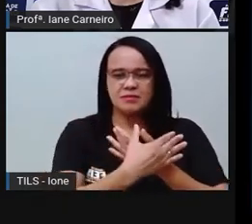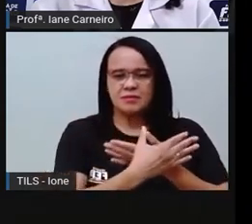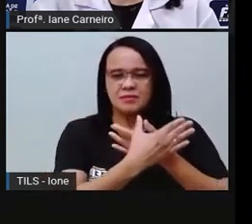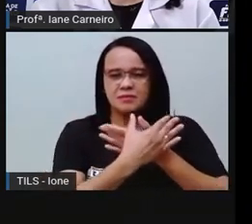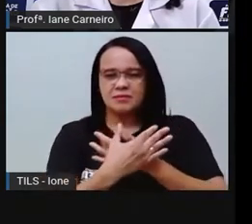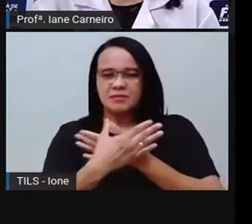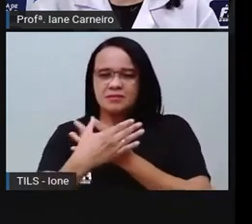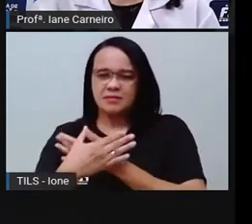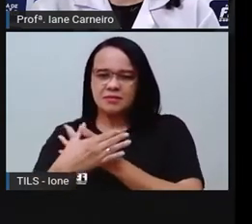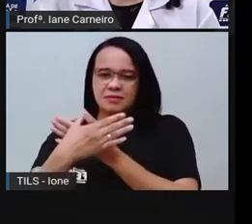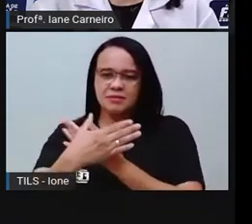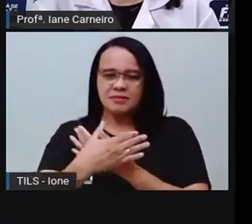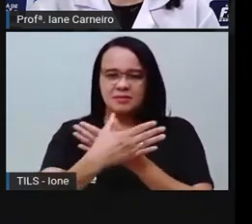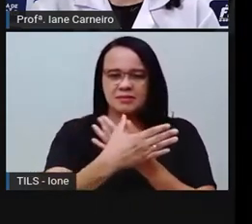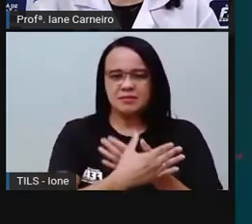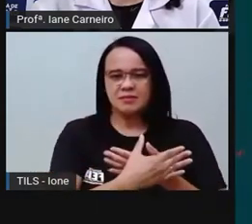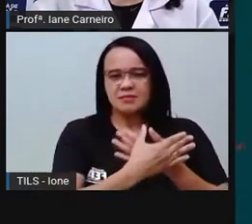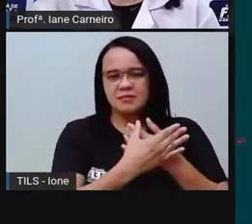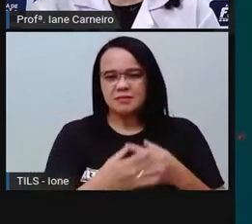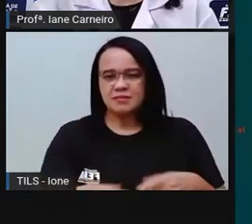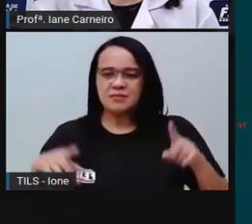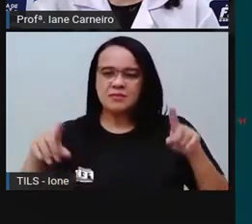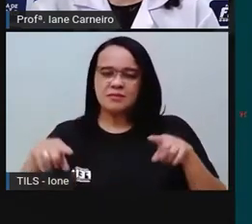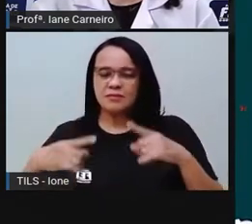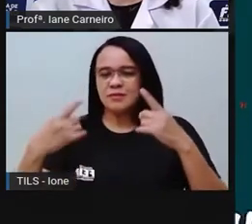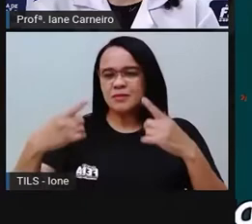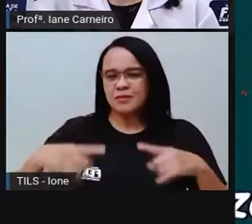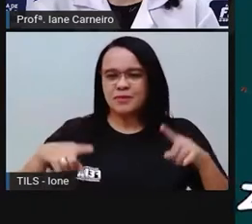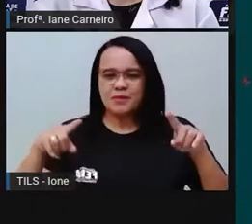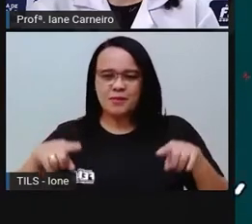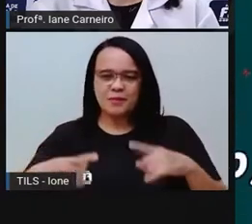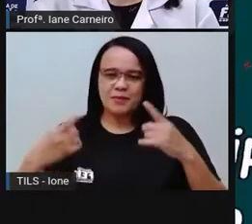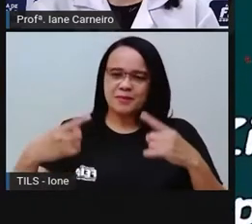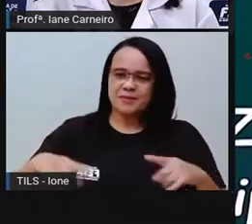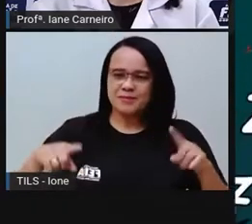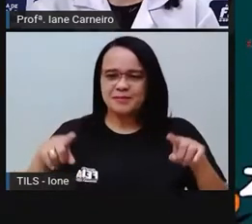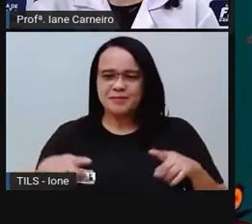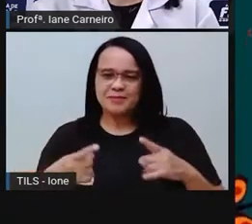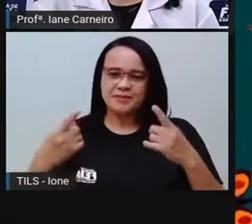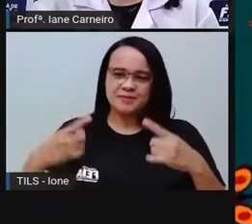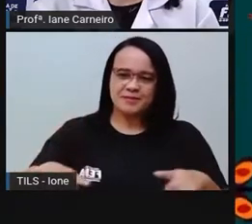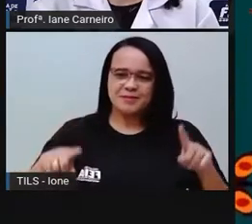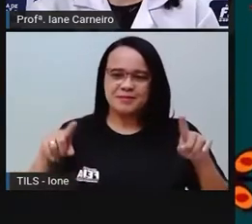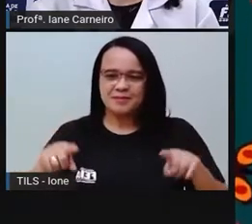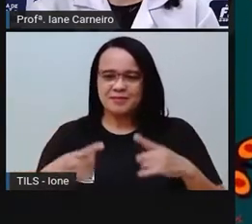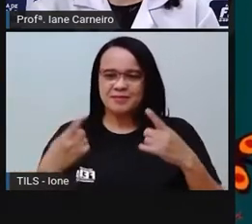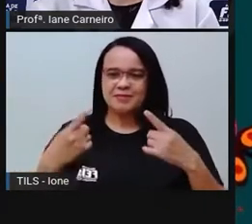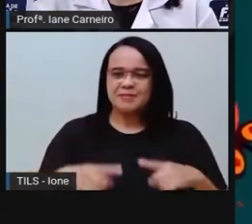TV fique Zap Zap Zap Zap